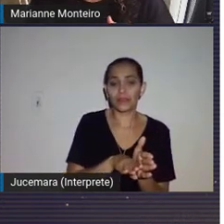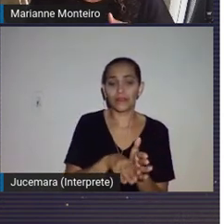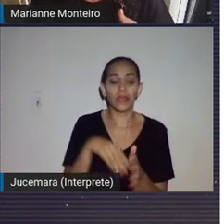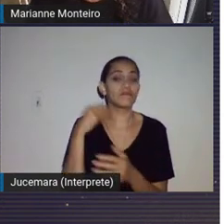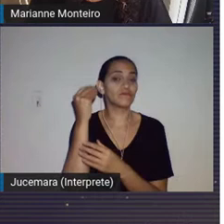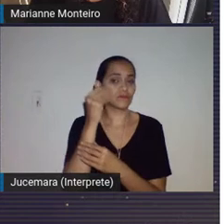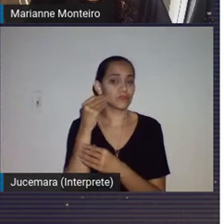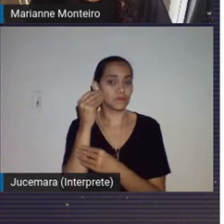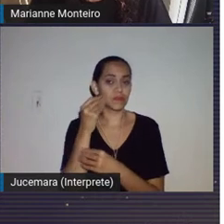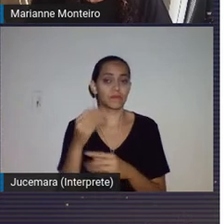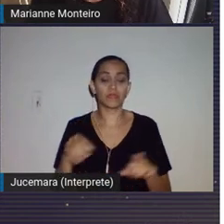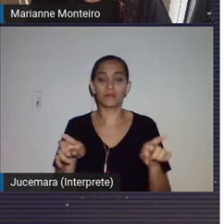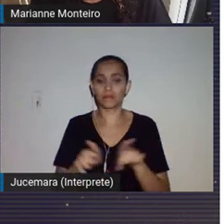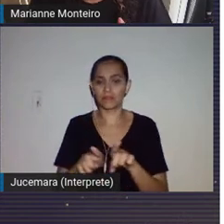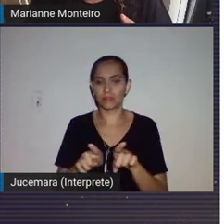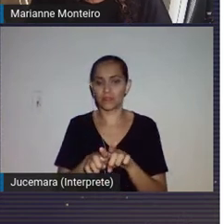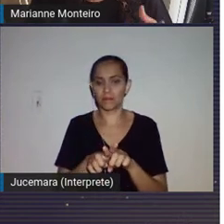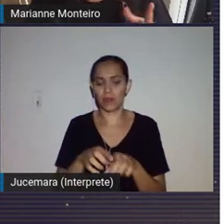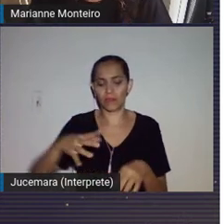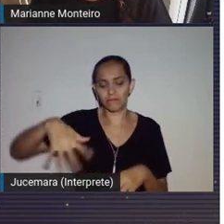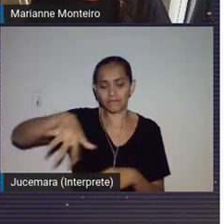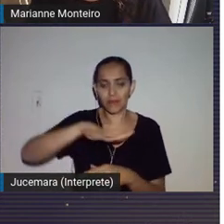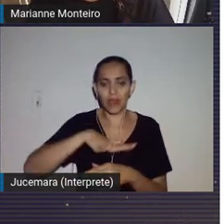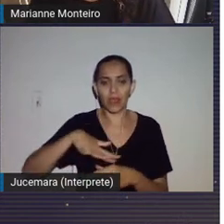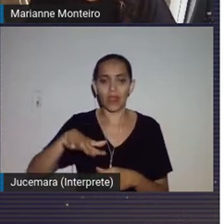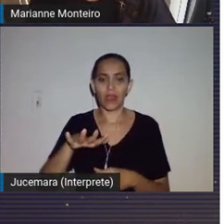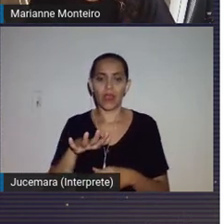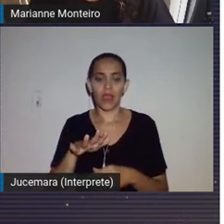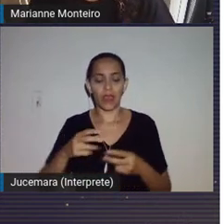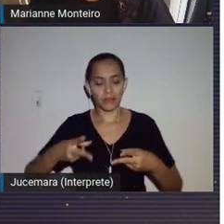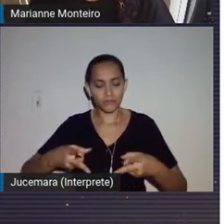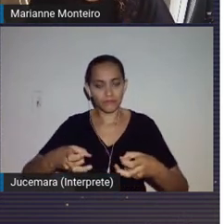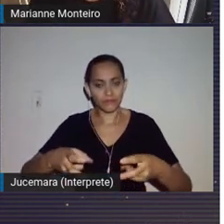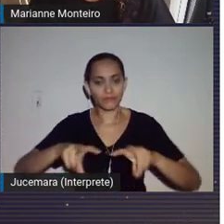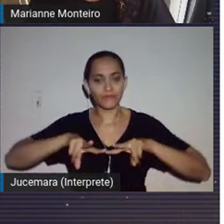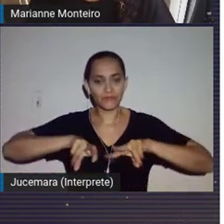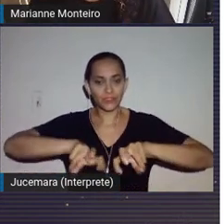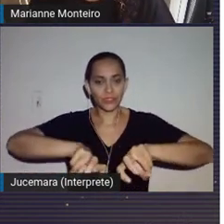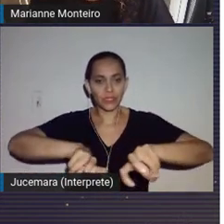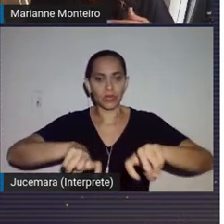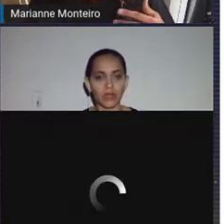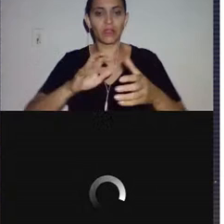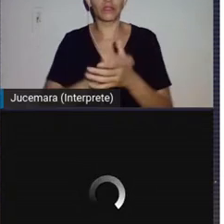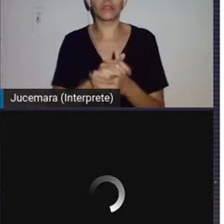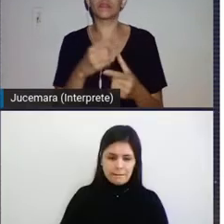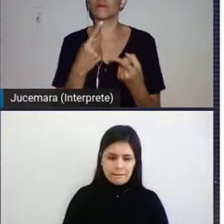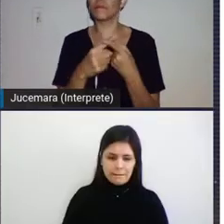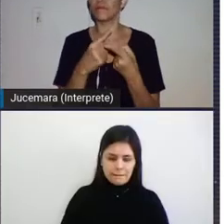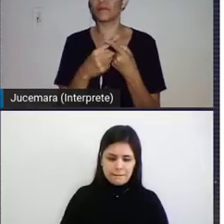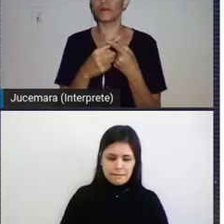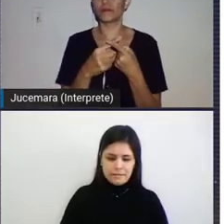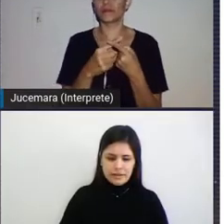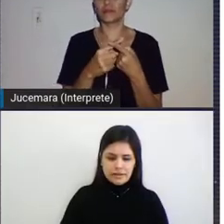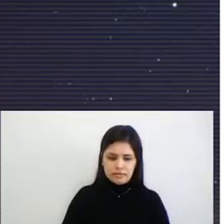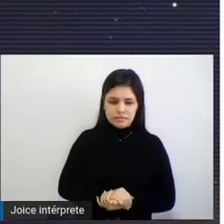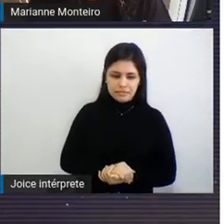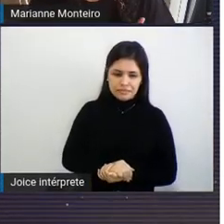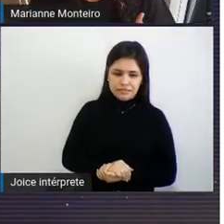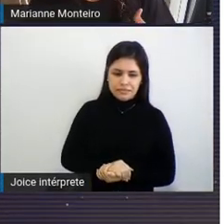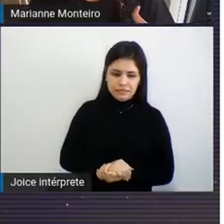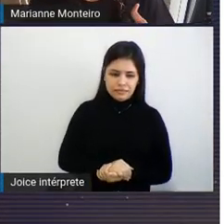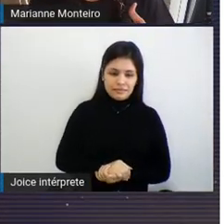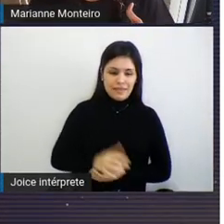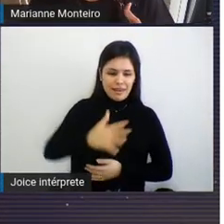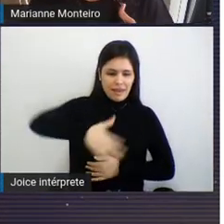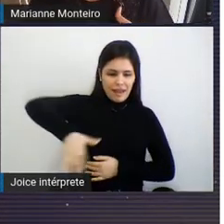até a área também de data science e análise de dados, porque essa área de machine learning, deep